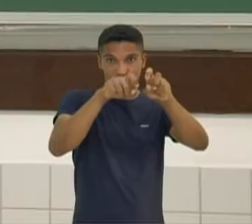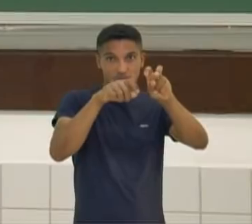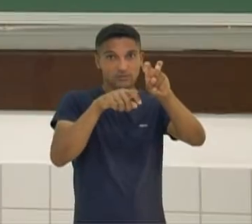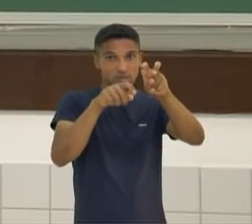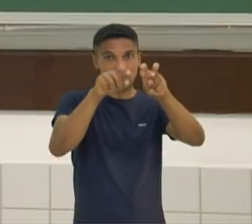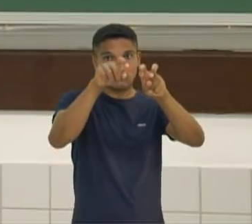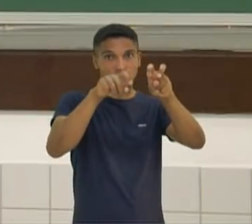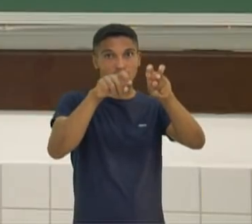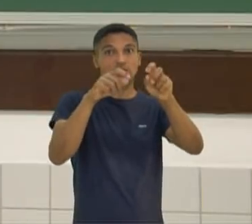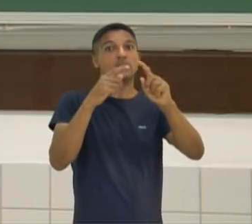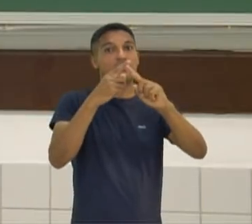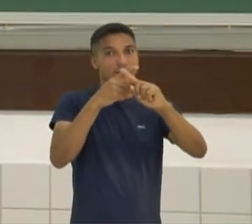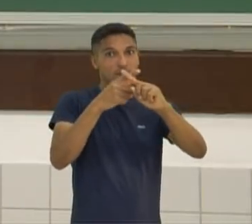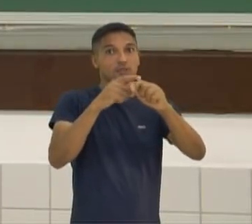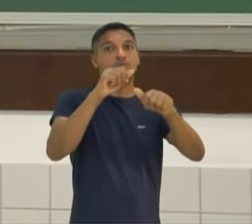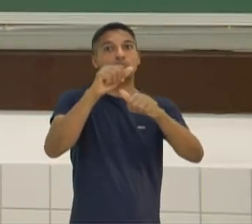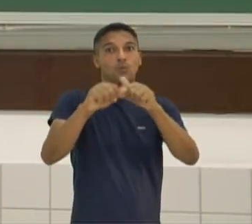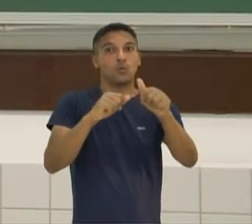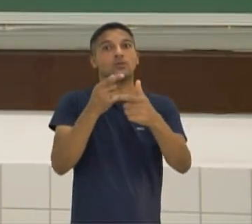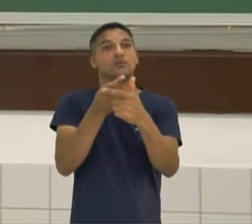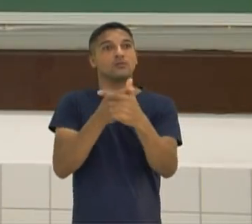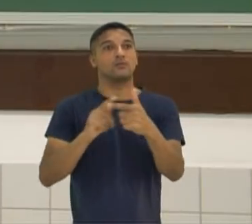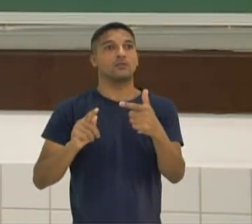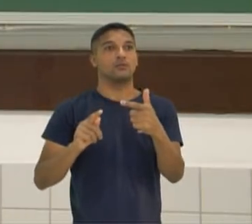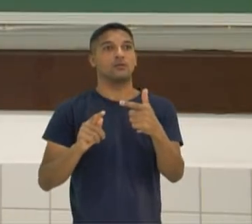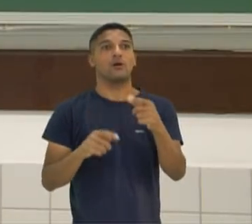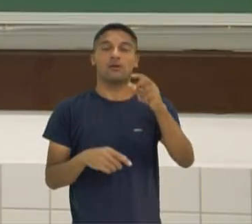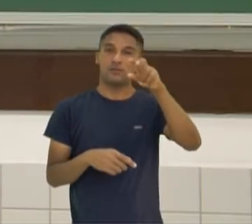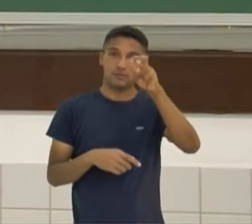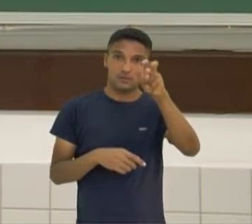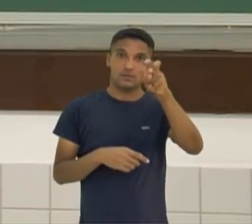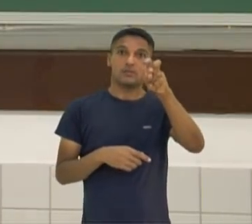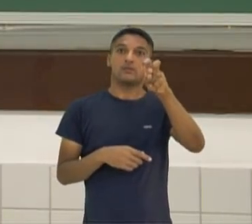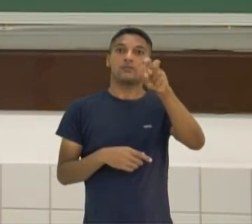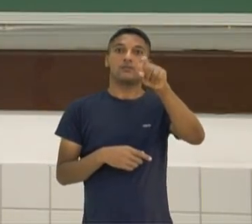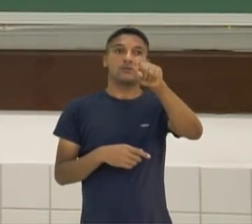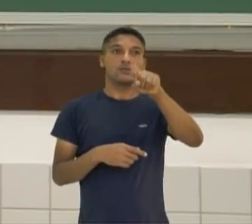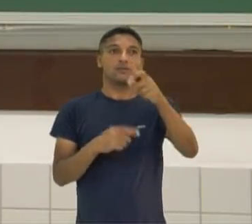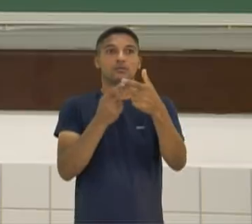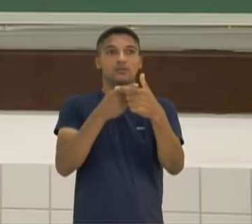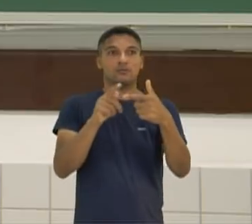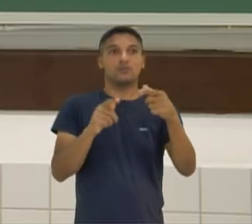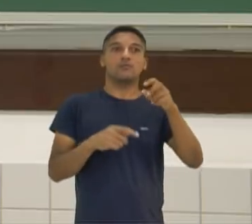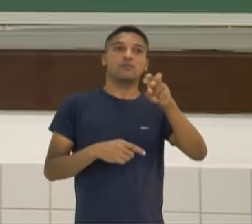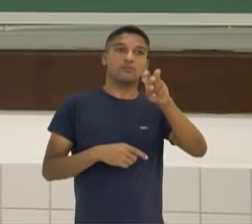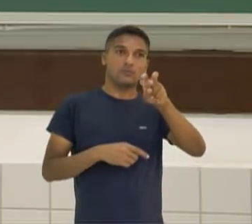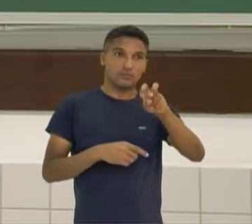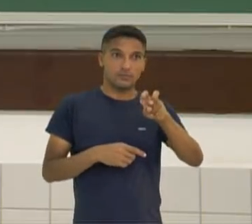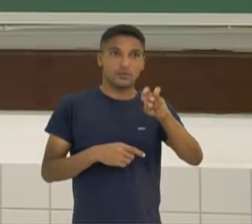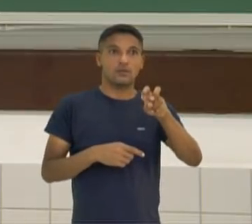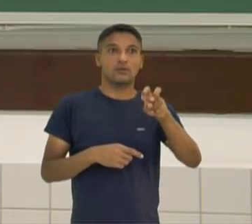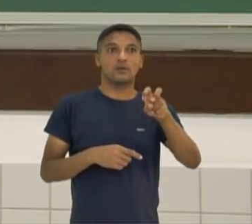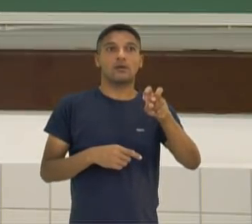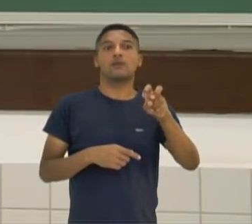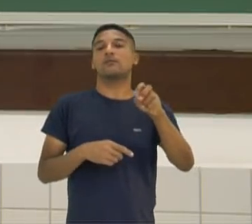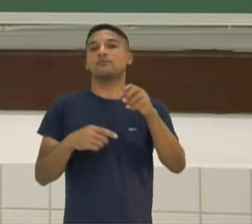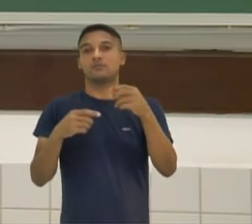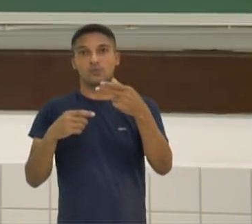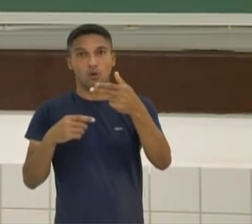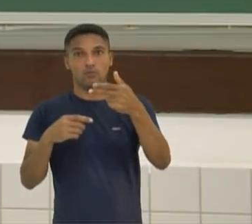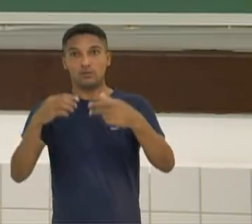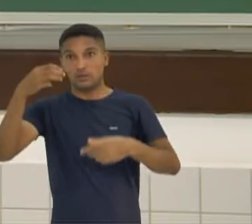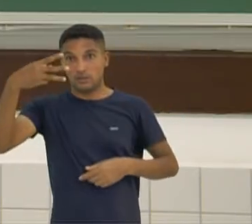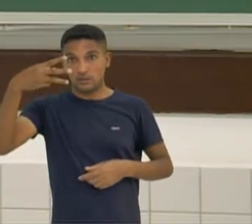lado, faço de outro. Então, 5 divididos por 5 me resultou em x. E